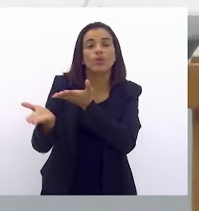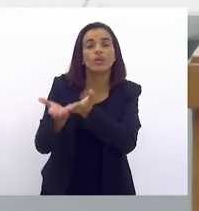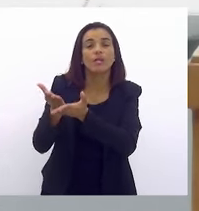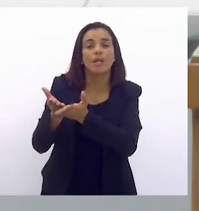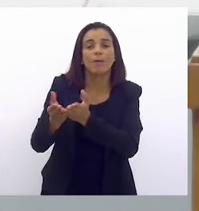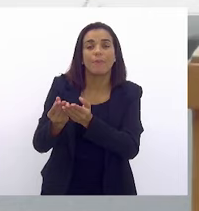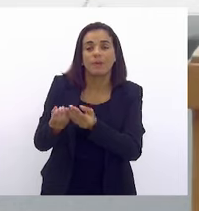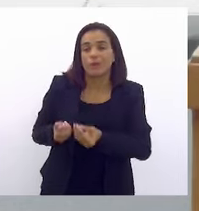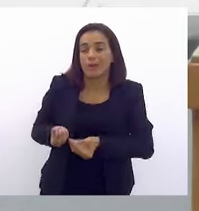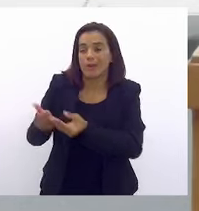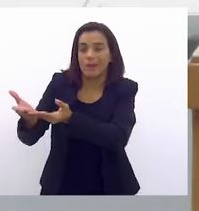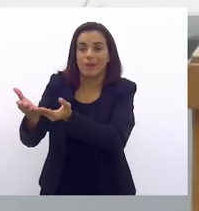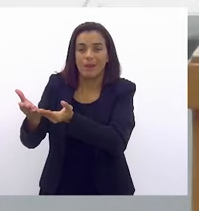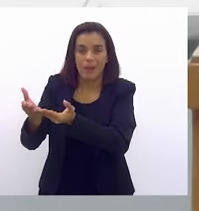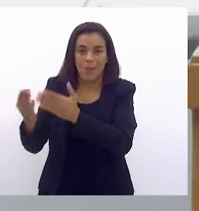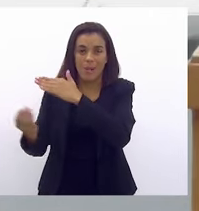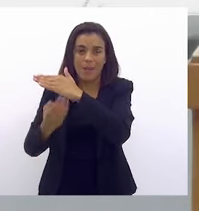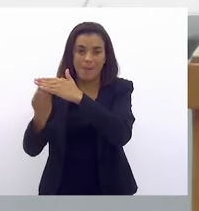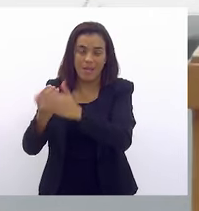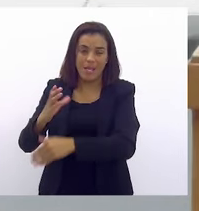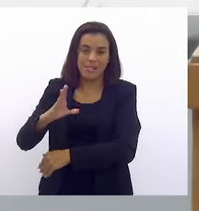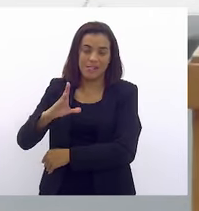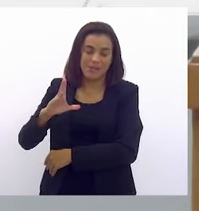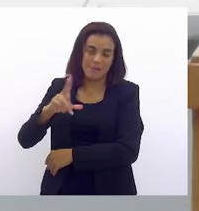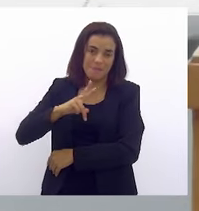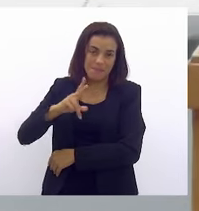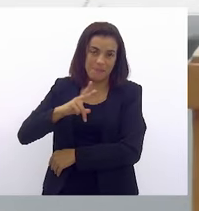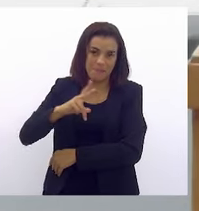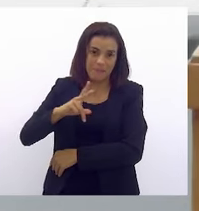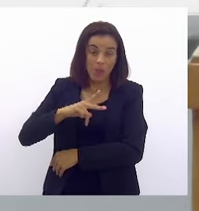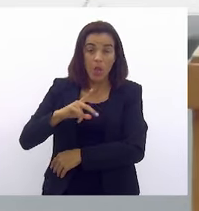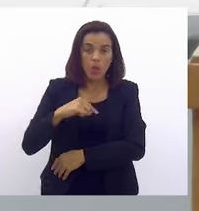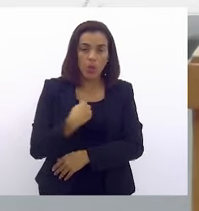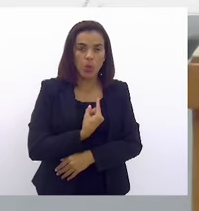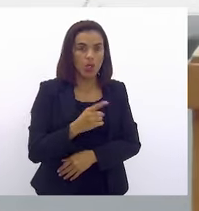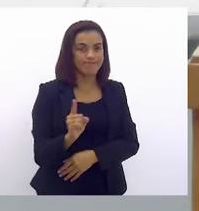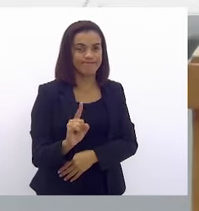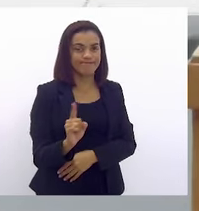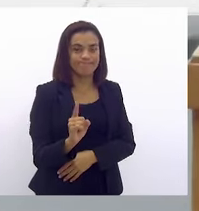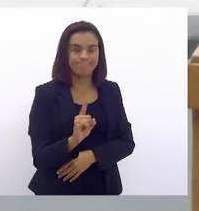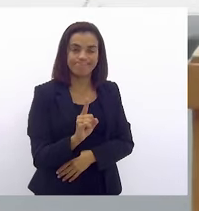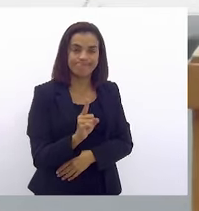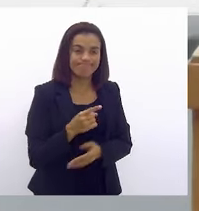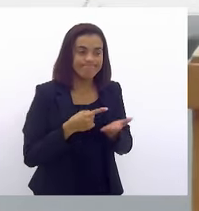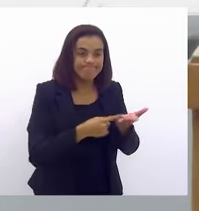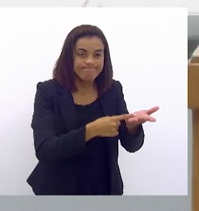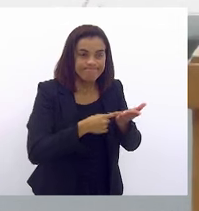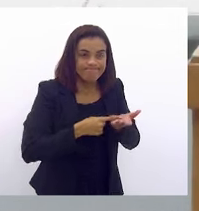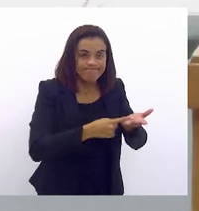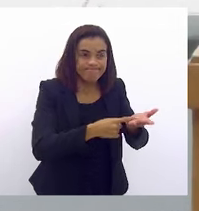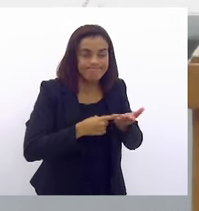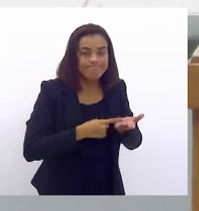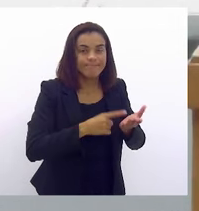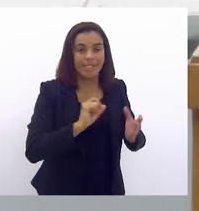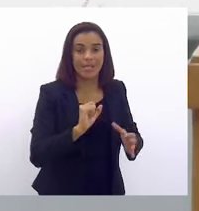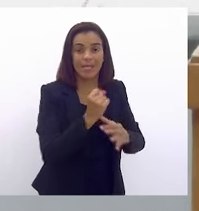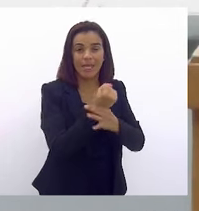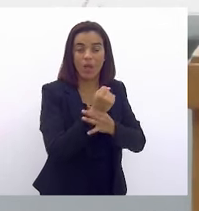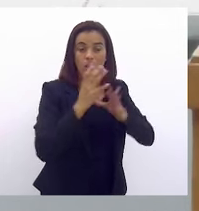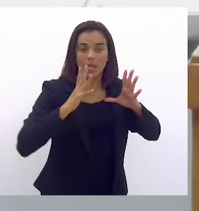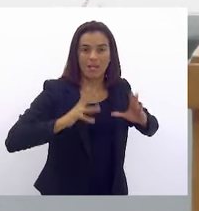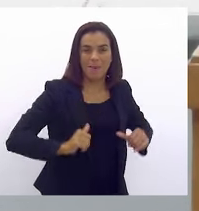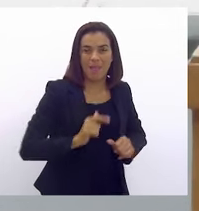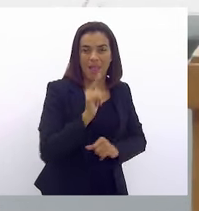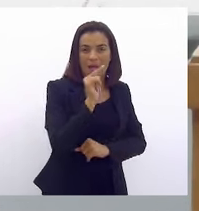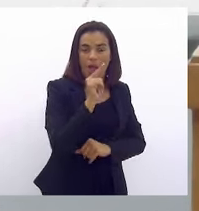privada, e nós não. Nós fizemos uma discussão, através da Sanemar, da gente garantir que o esgotamento sanitário fosse